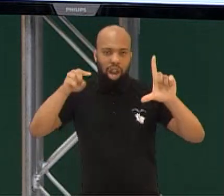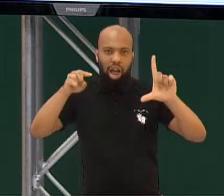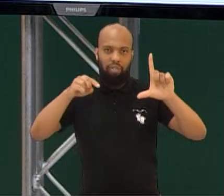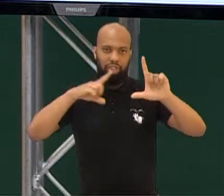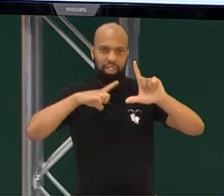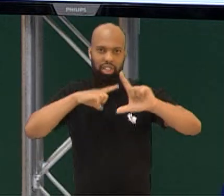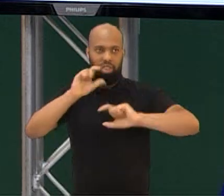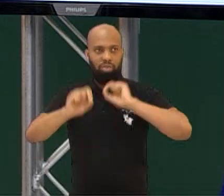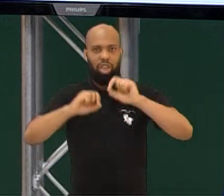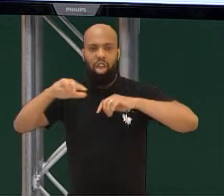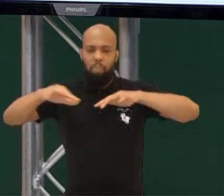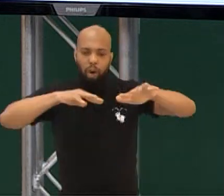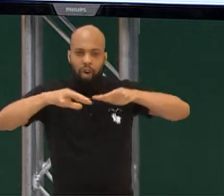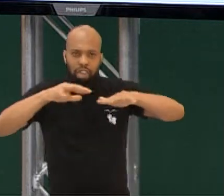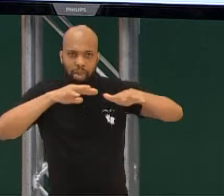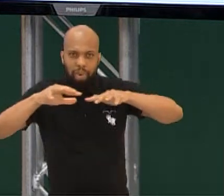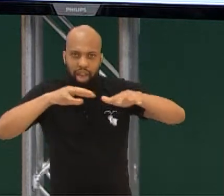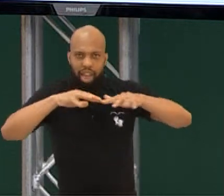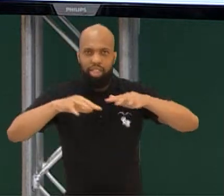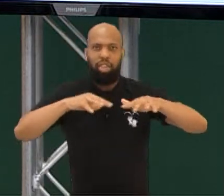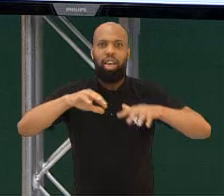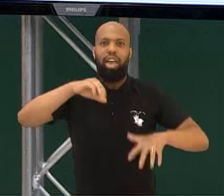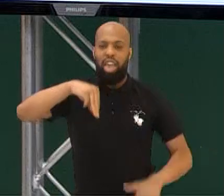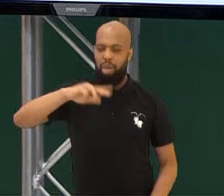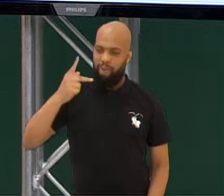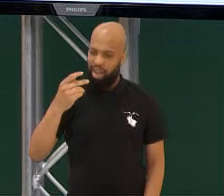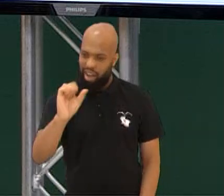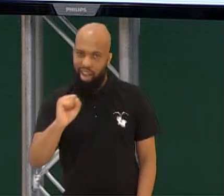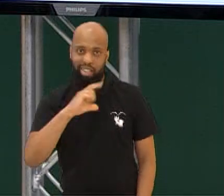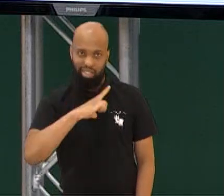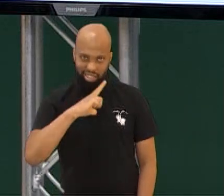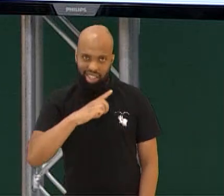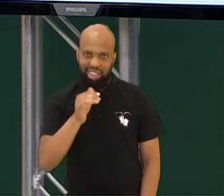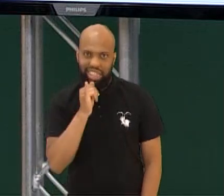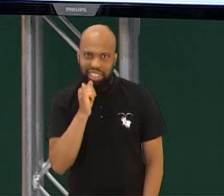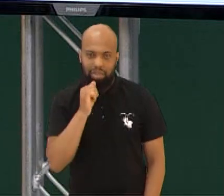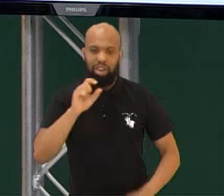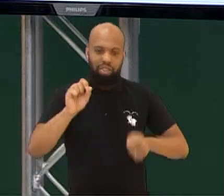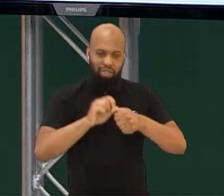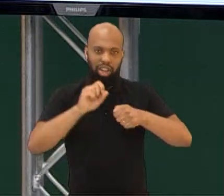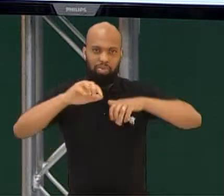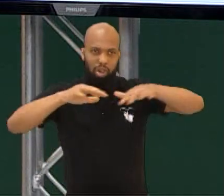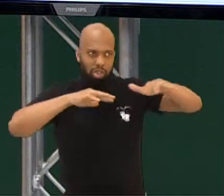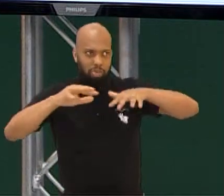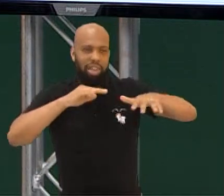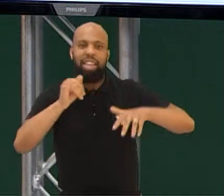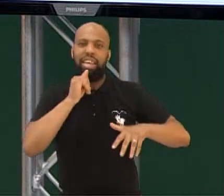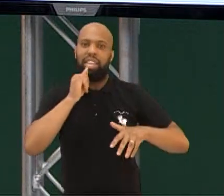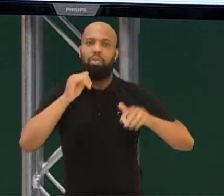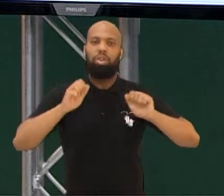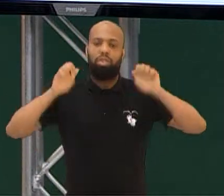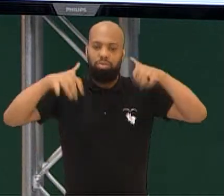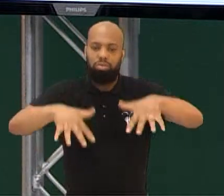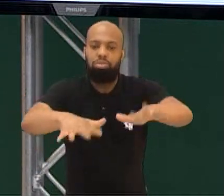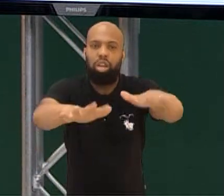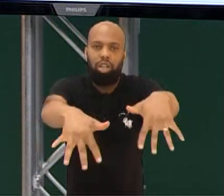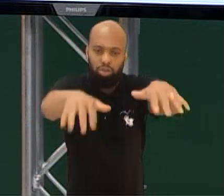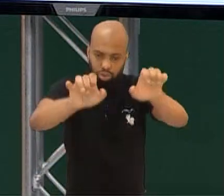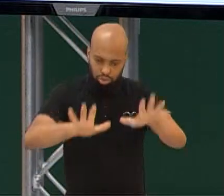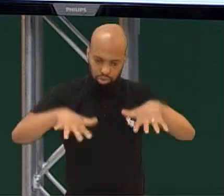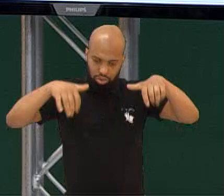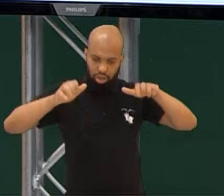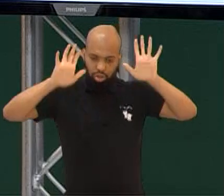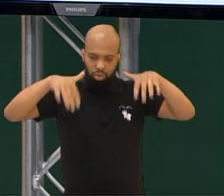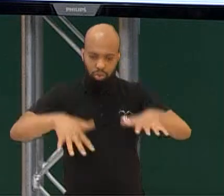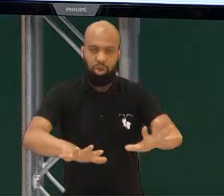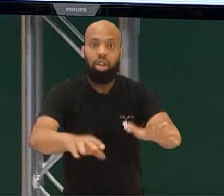dos movimentos periódicos, né, que você enxerga aqui? Então, esses movimentos periódicos, maré alta, maré baixa, ela tem uma